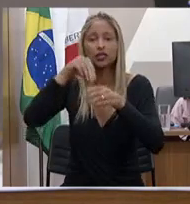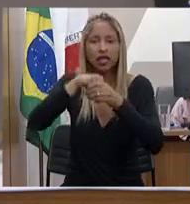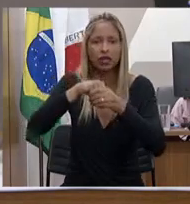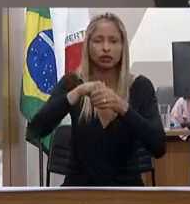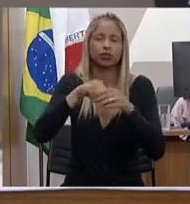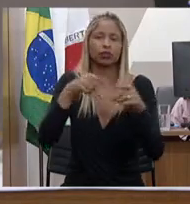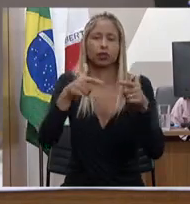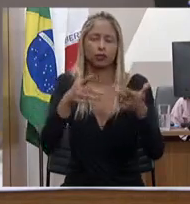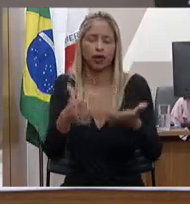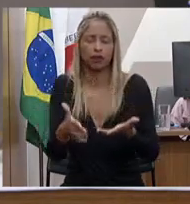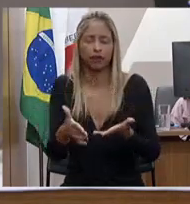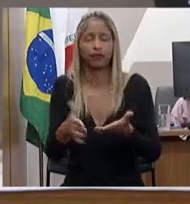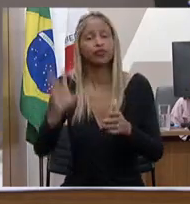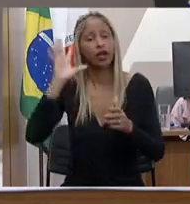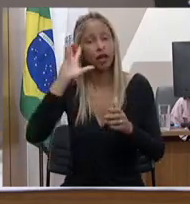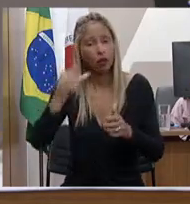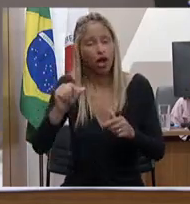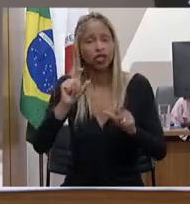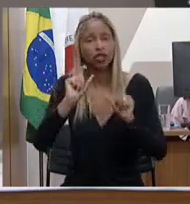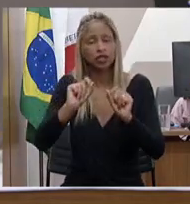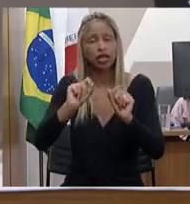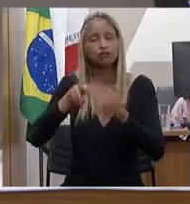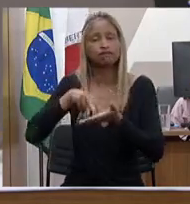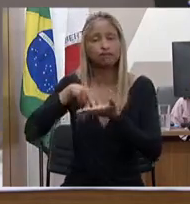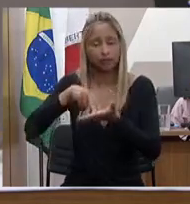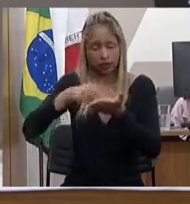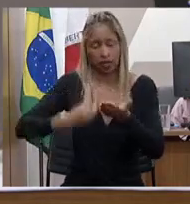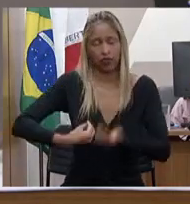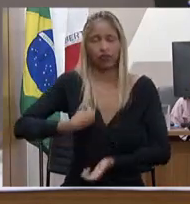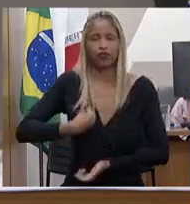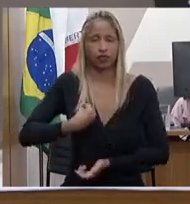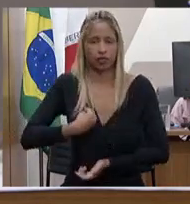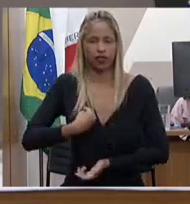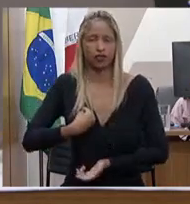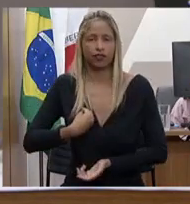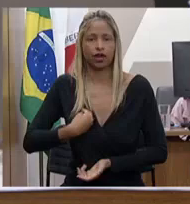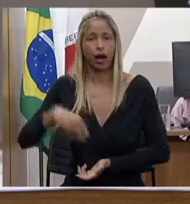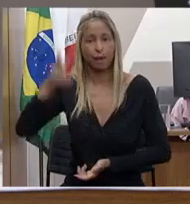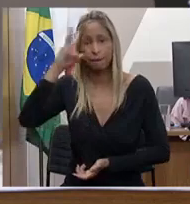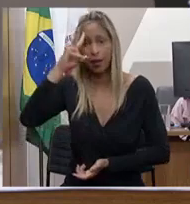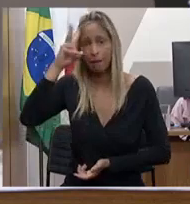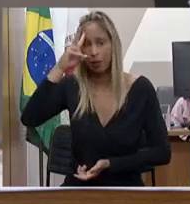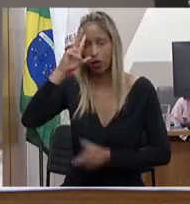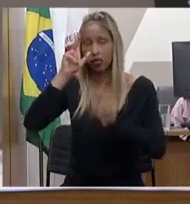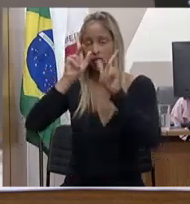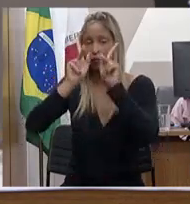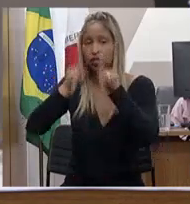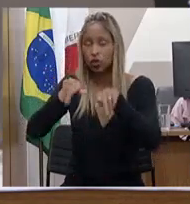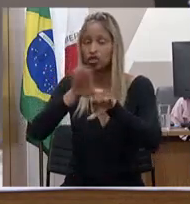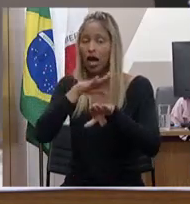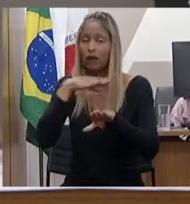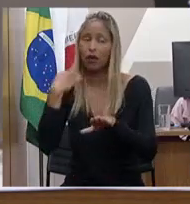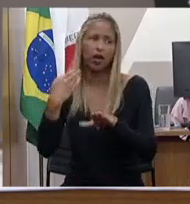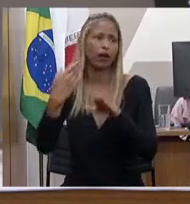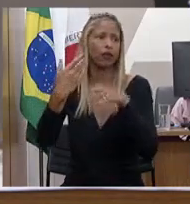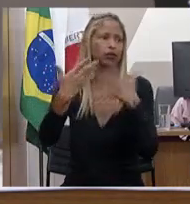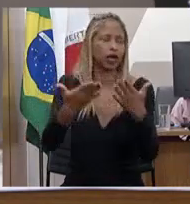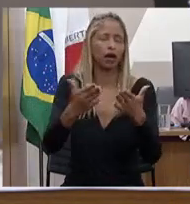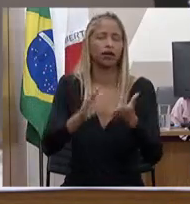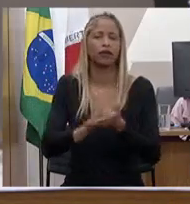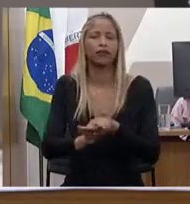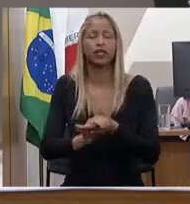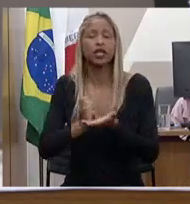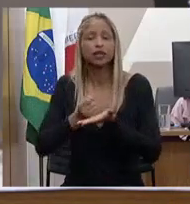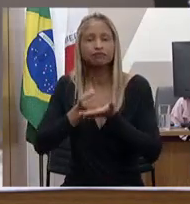Labor e eu acho que é uma forma da gente manter viva a memória dessas pessoas e colaborar